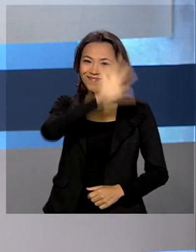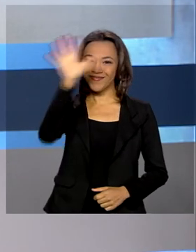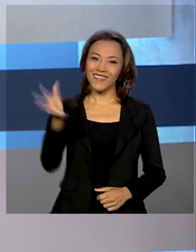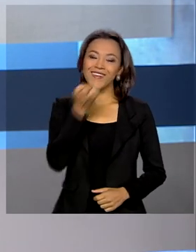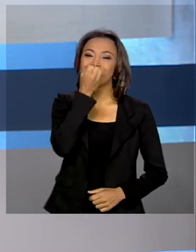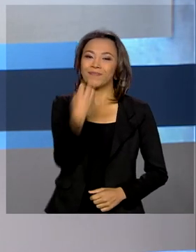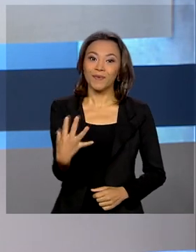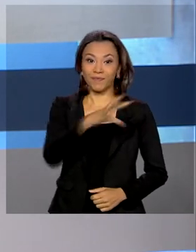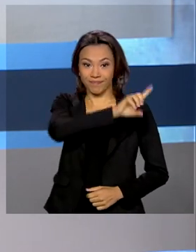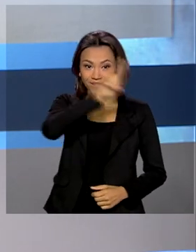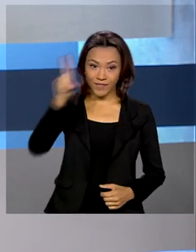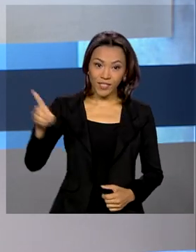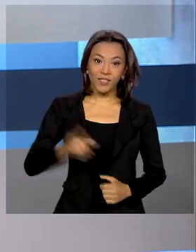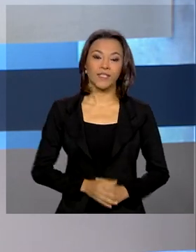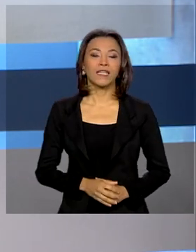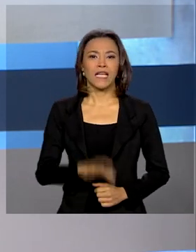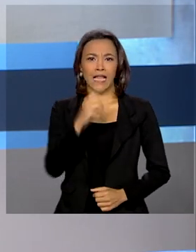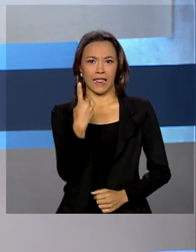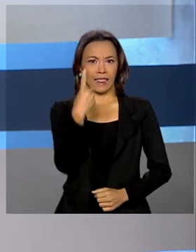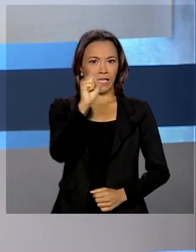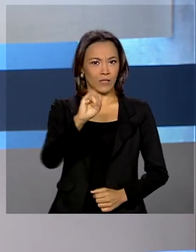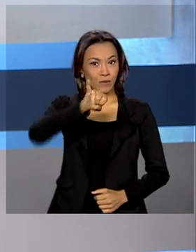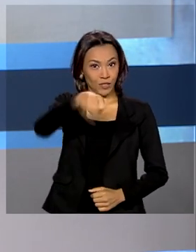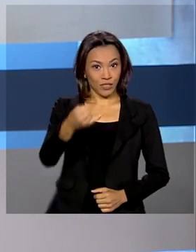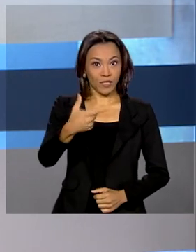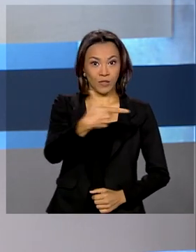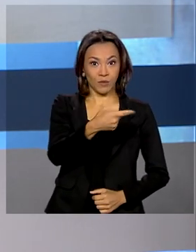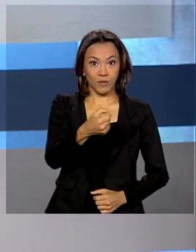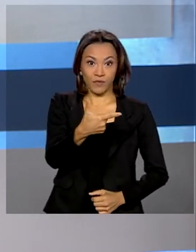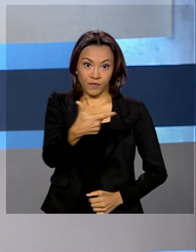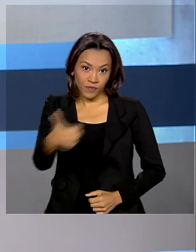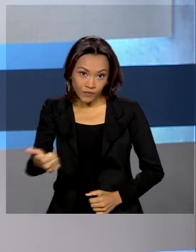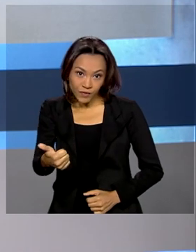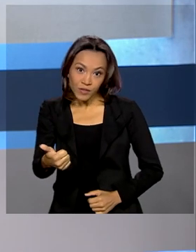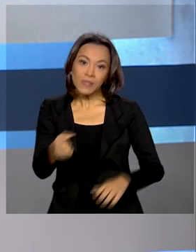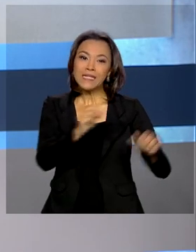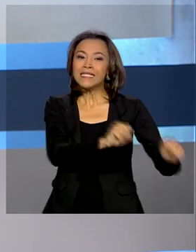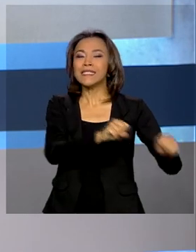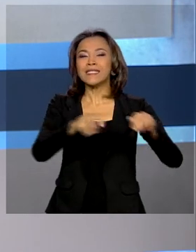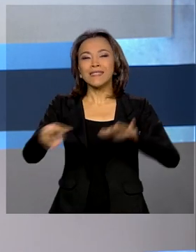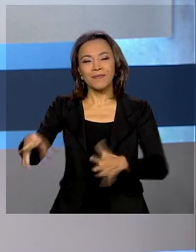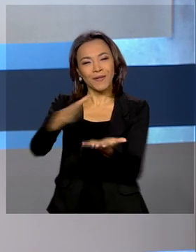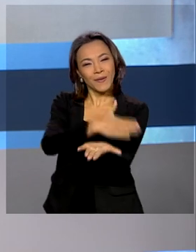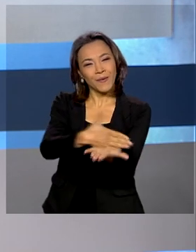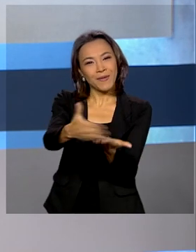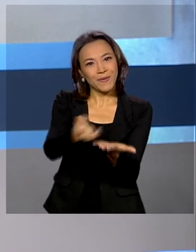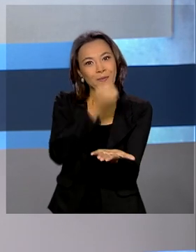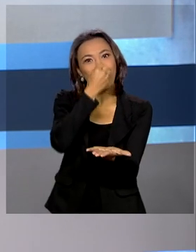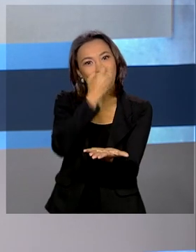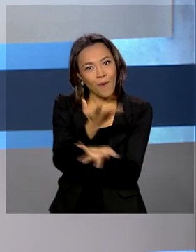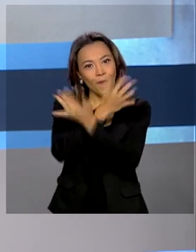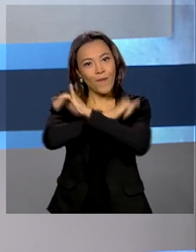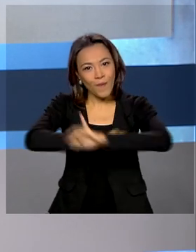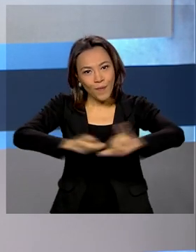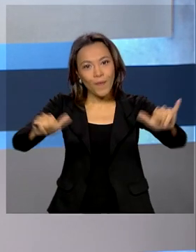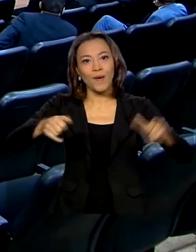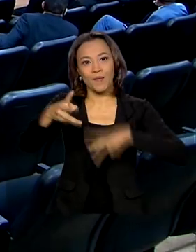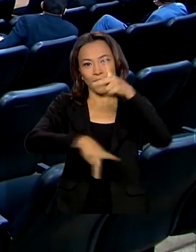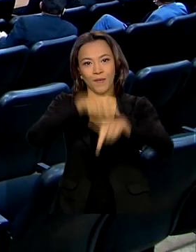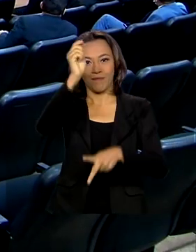Olá, bom dia. 18 de janeiro de 2021, semana iniciando com boa notícia para os